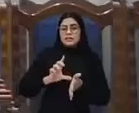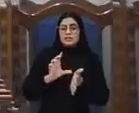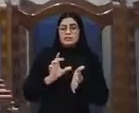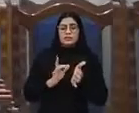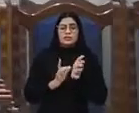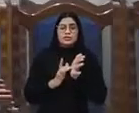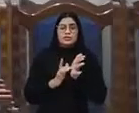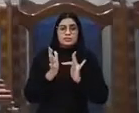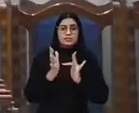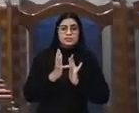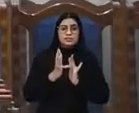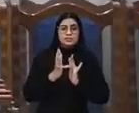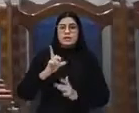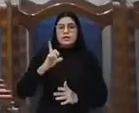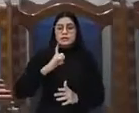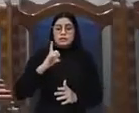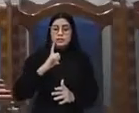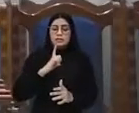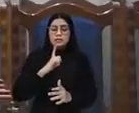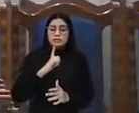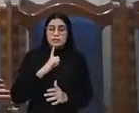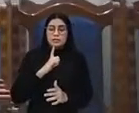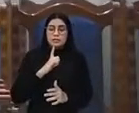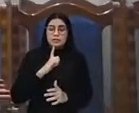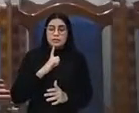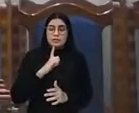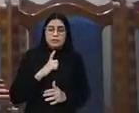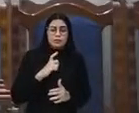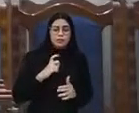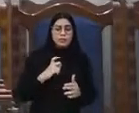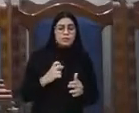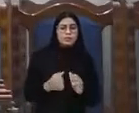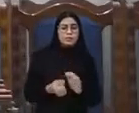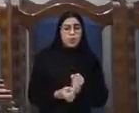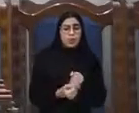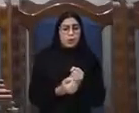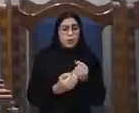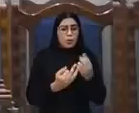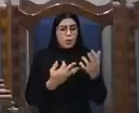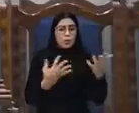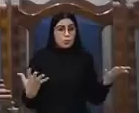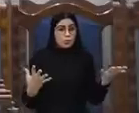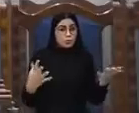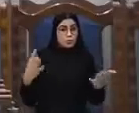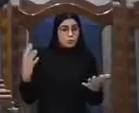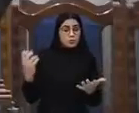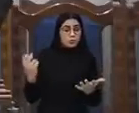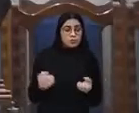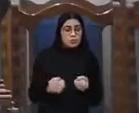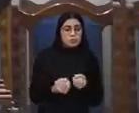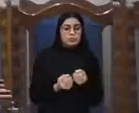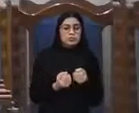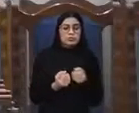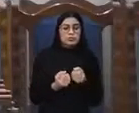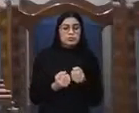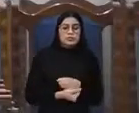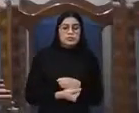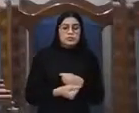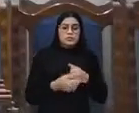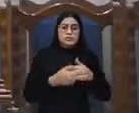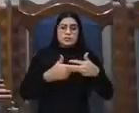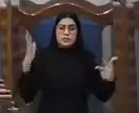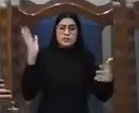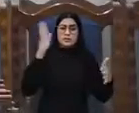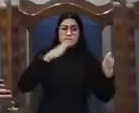rebanhos, porque a Grécia sempre foi um país onde havia e há muitos rebanhos, muitos pastores, diz